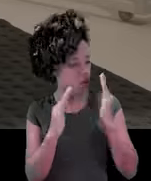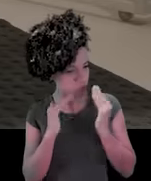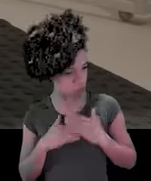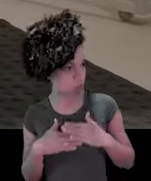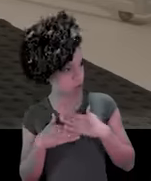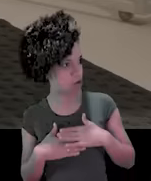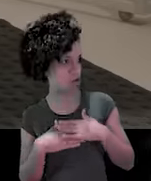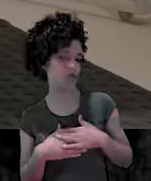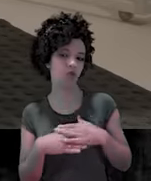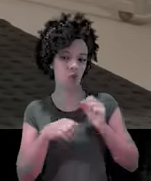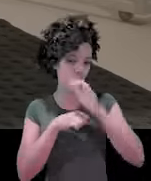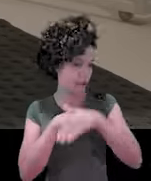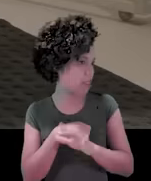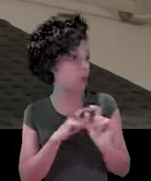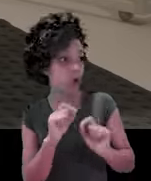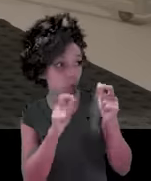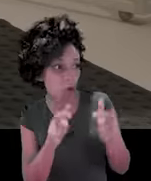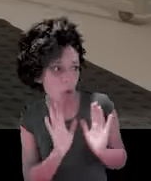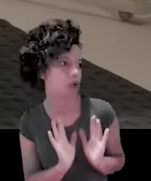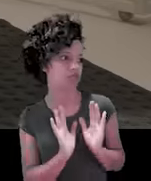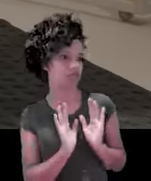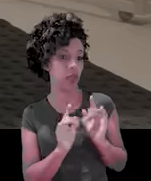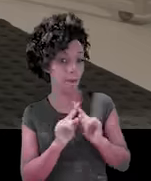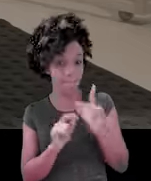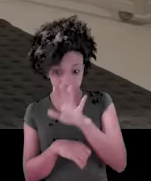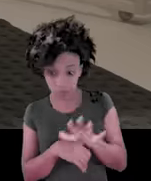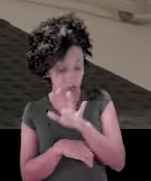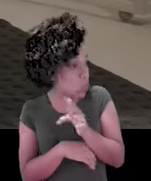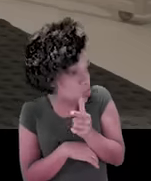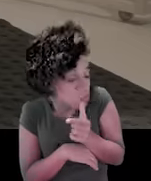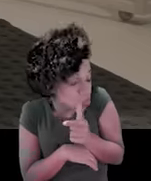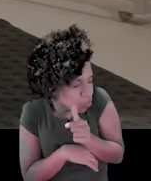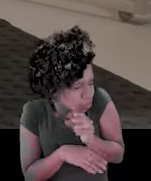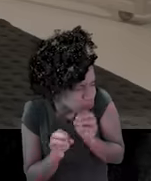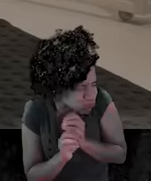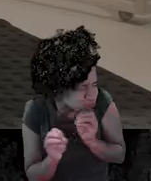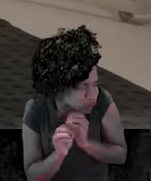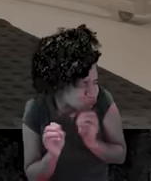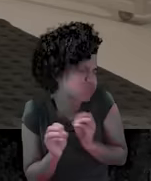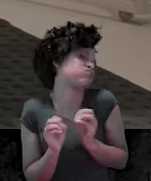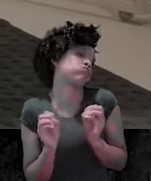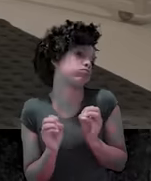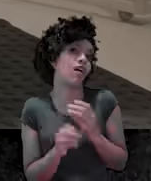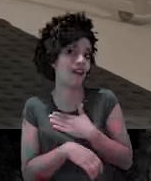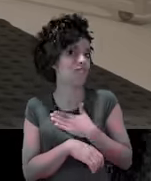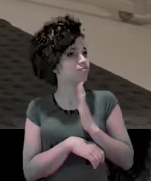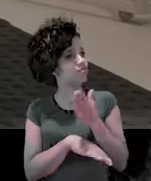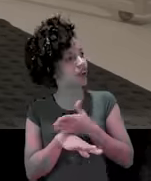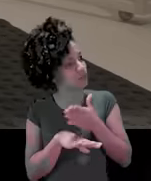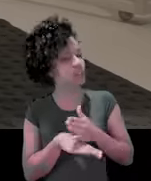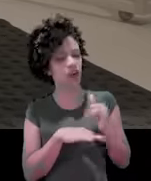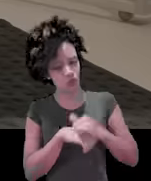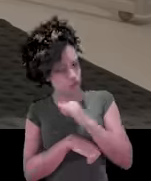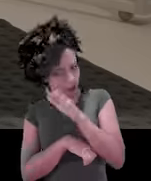você tá na Amazônia Rio alguma coisa aquela área onde eu tava cara não tinha nada mesmo mesmo eu que já